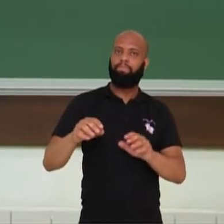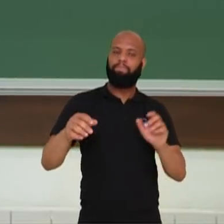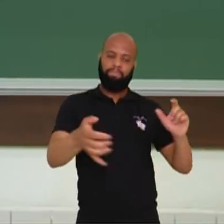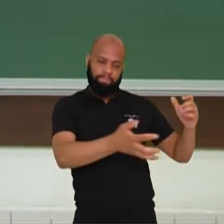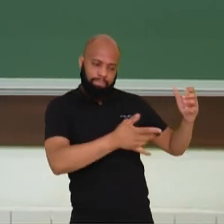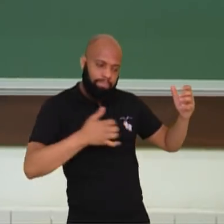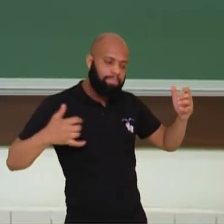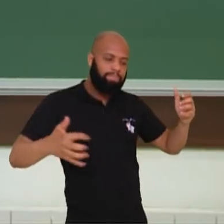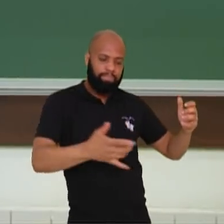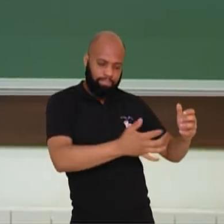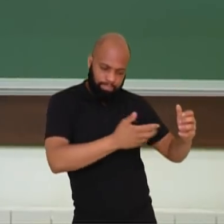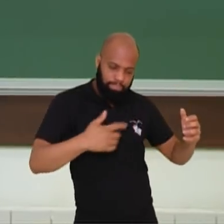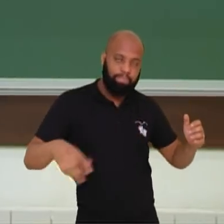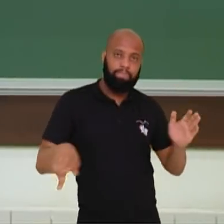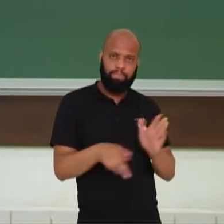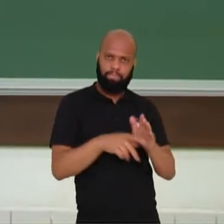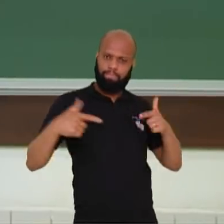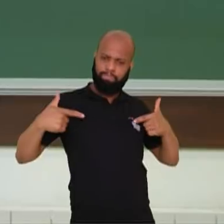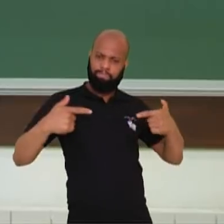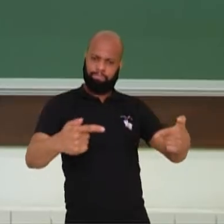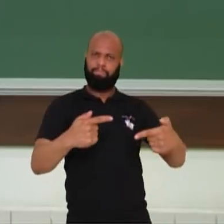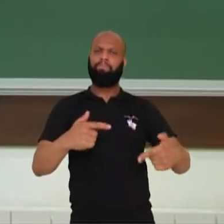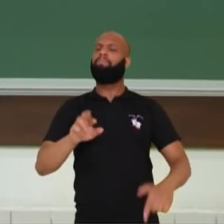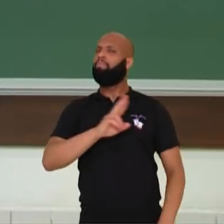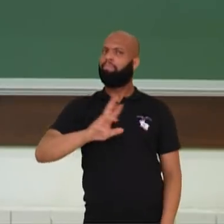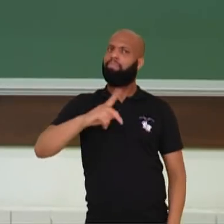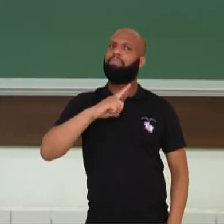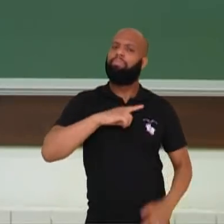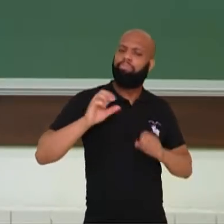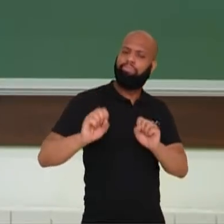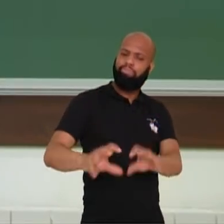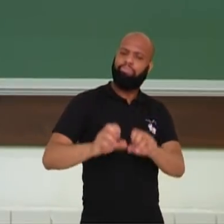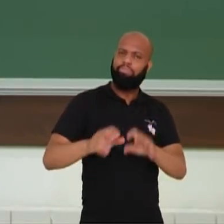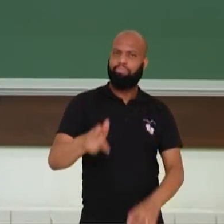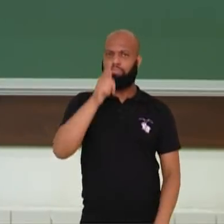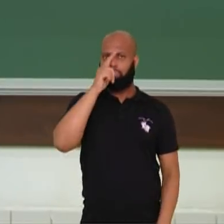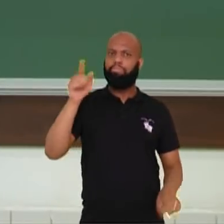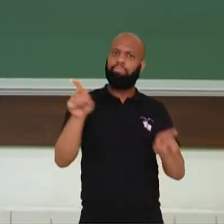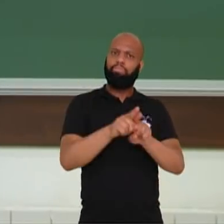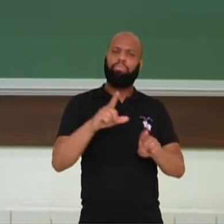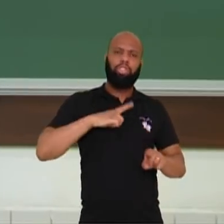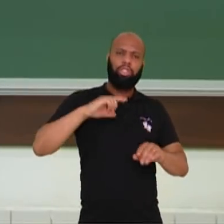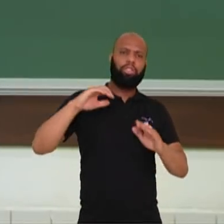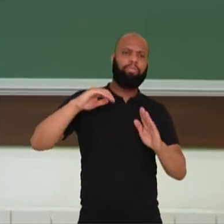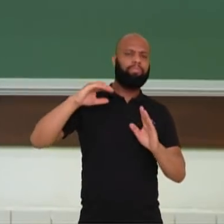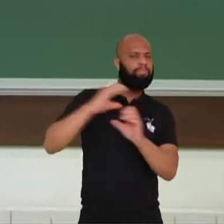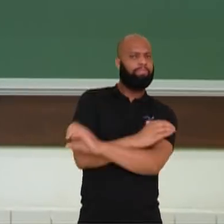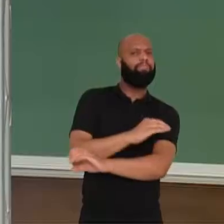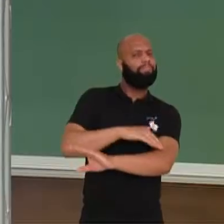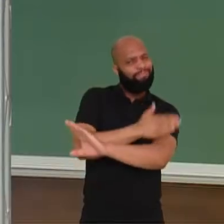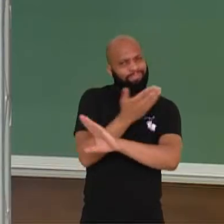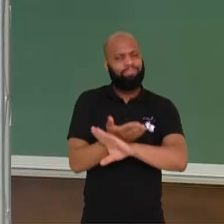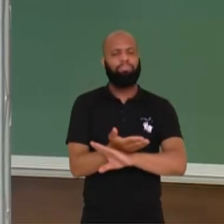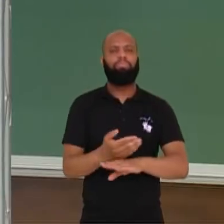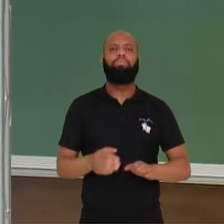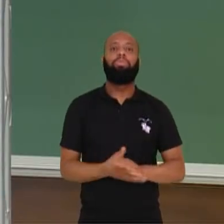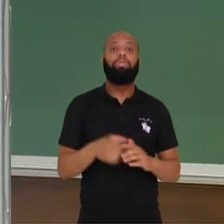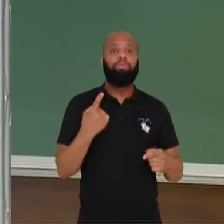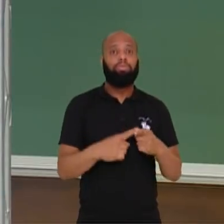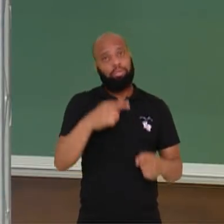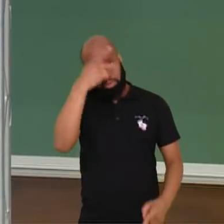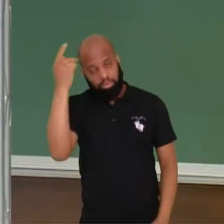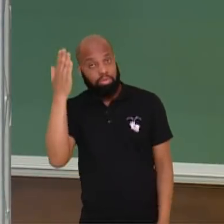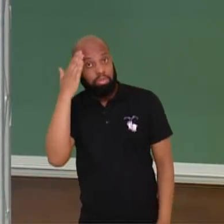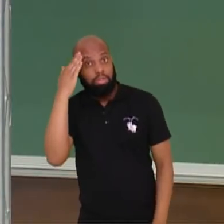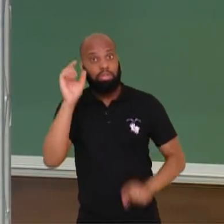lira. Não educava somente o guerreiro. A educação grega tinha esse caráter de educação integral. Apesar da pessoa